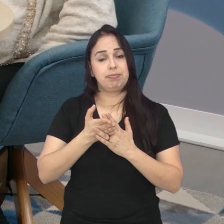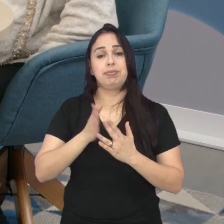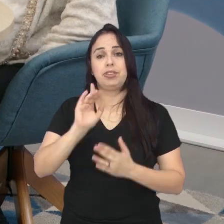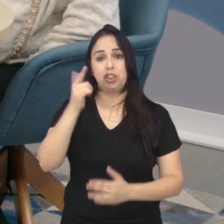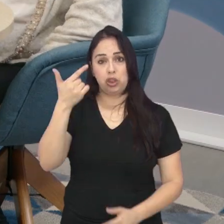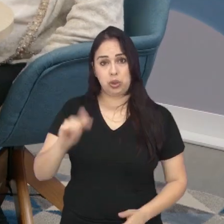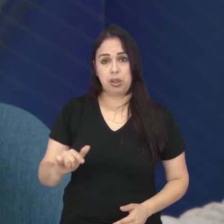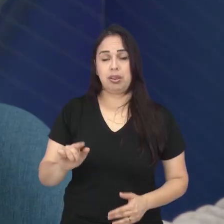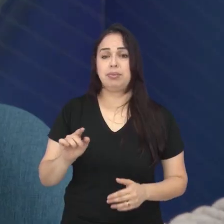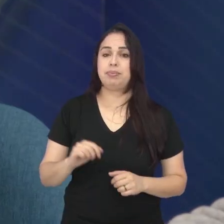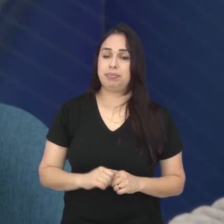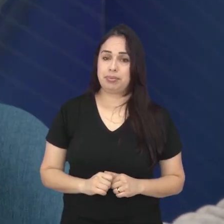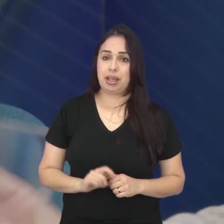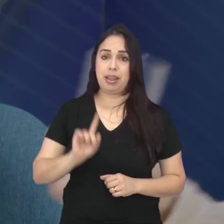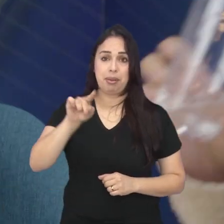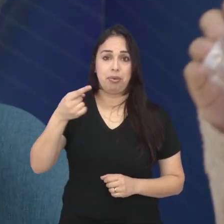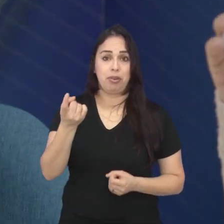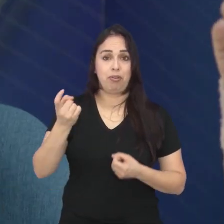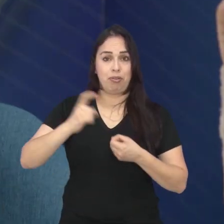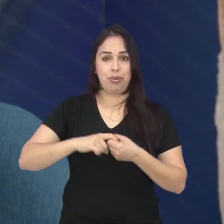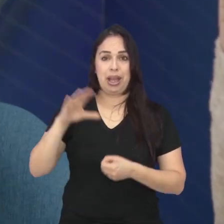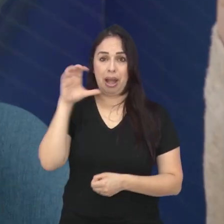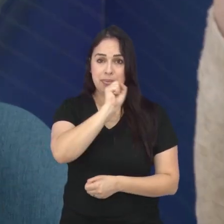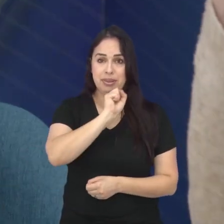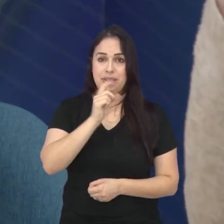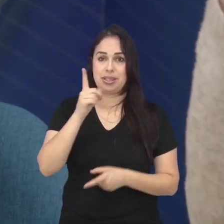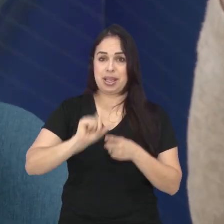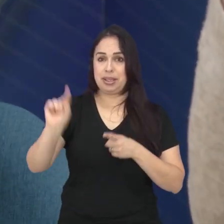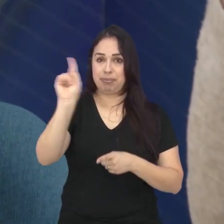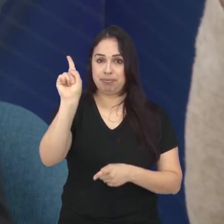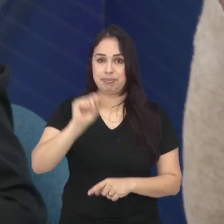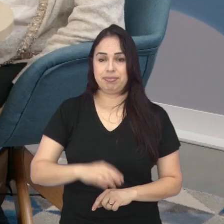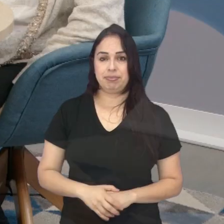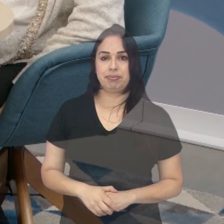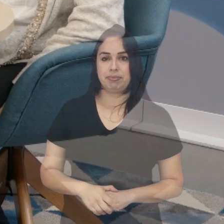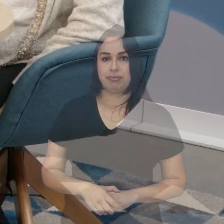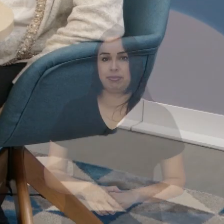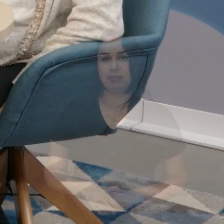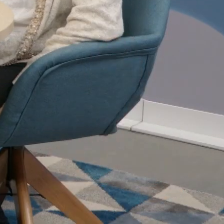uma pausa e o Diálogos da Cidade volta já já, não sai daí.